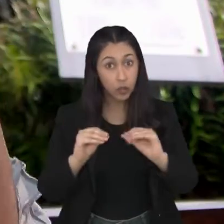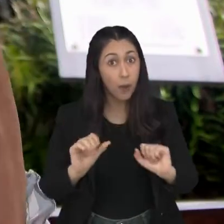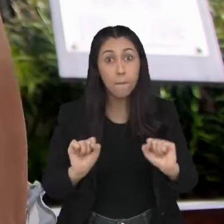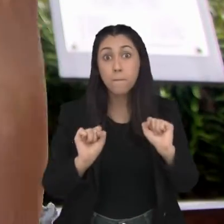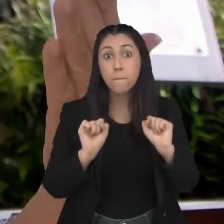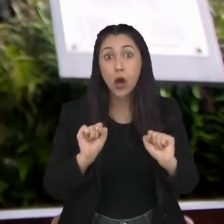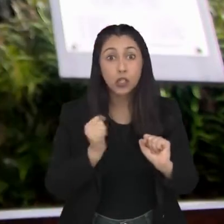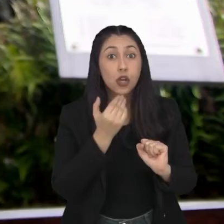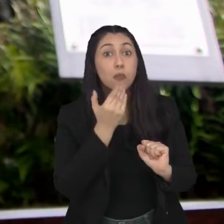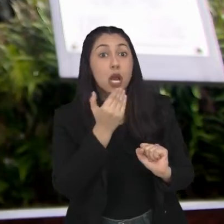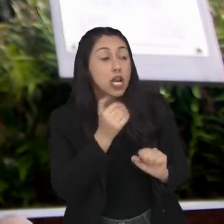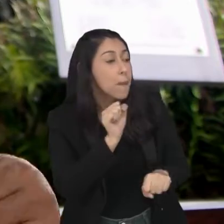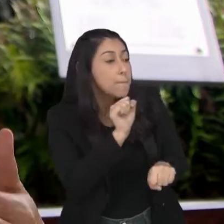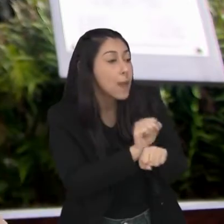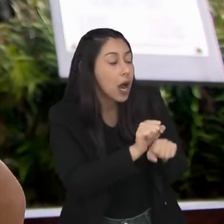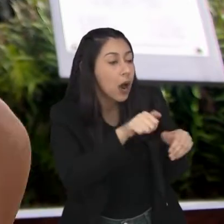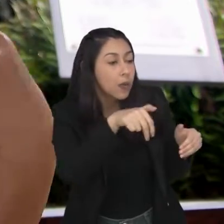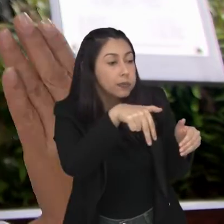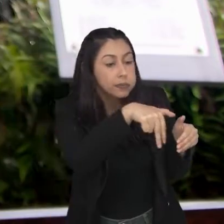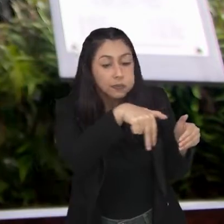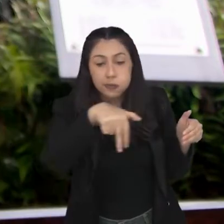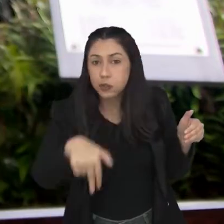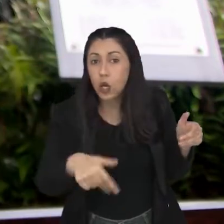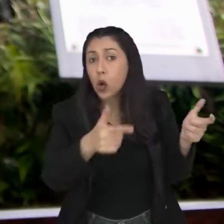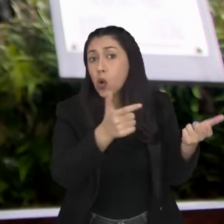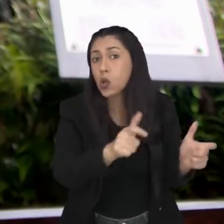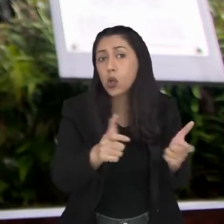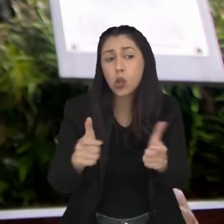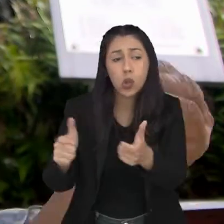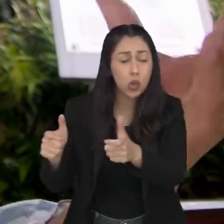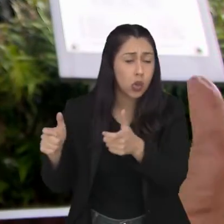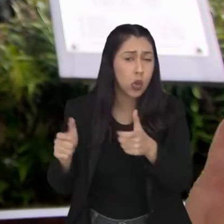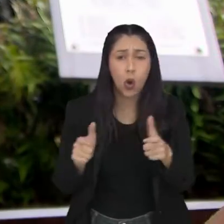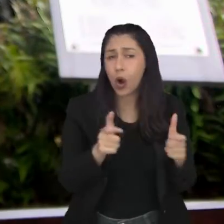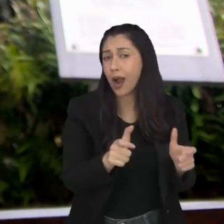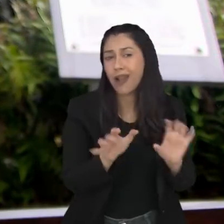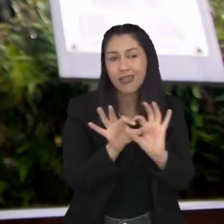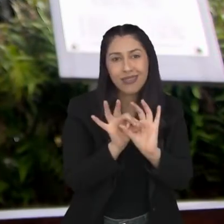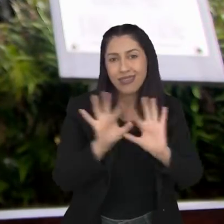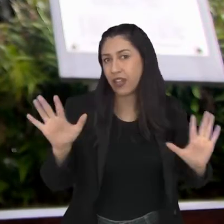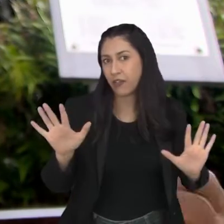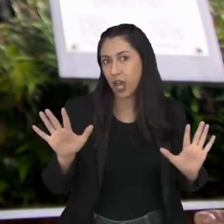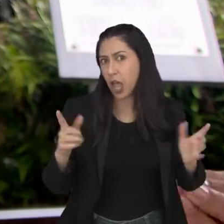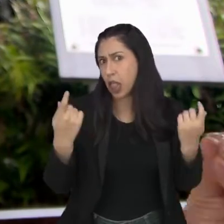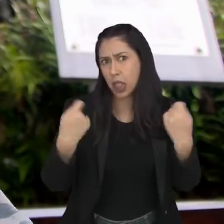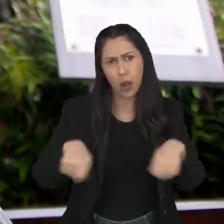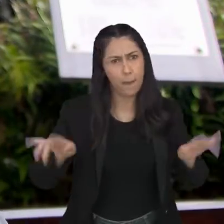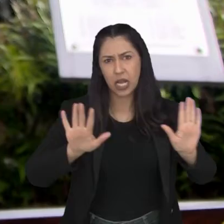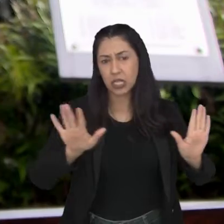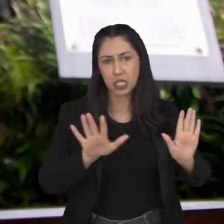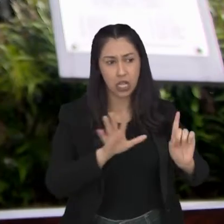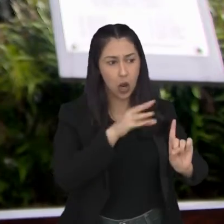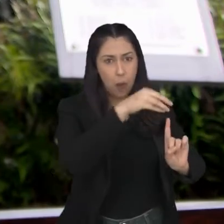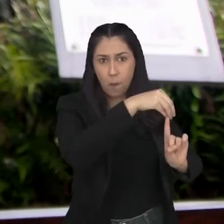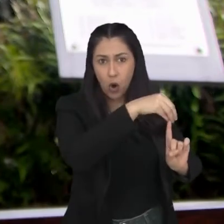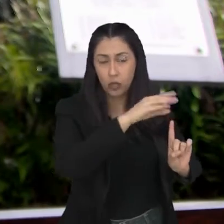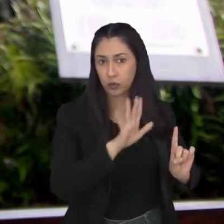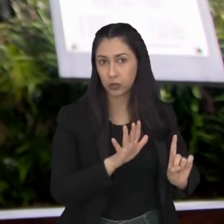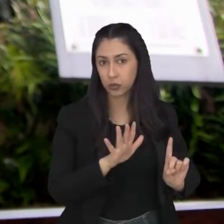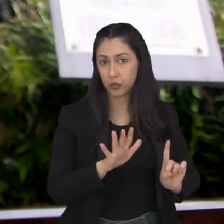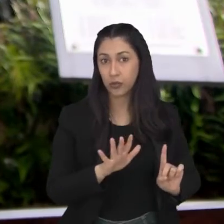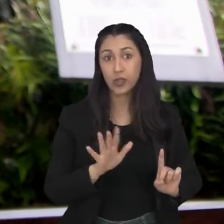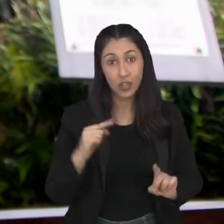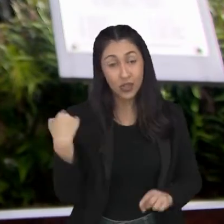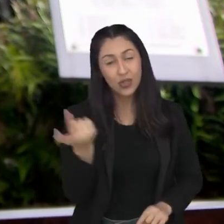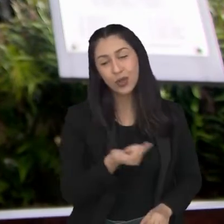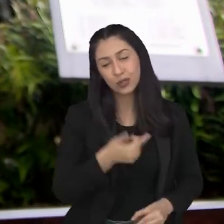horas, você pode parar aonde quiser, aonde precisar, não necessariamente no ponto. Essa lei